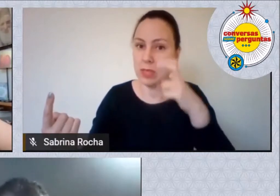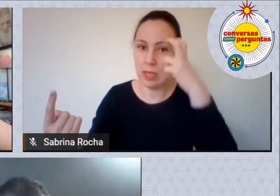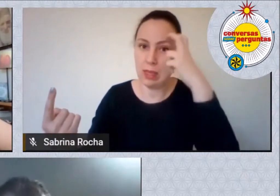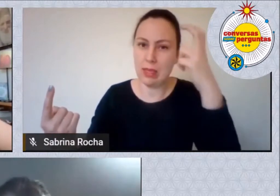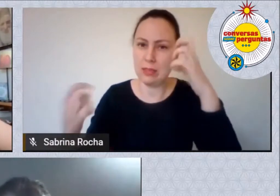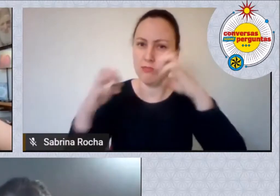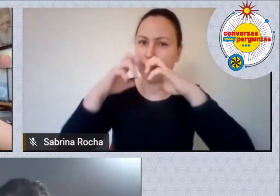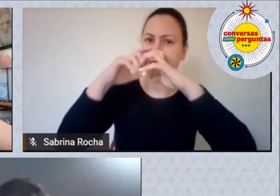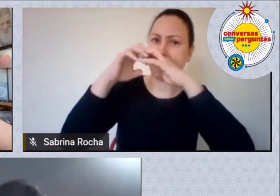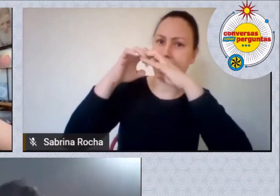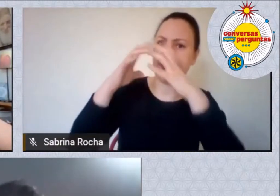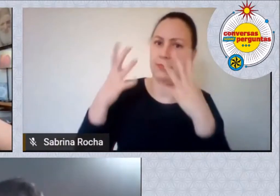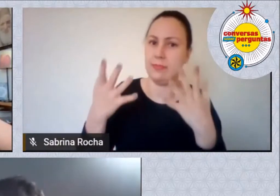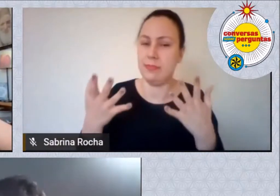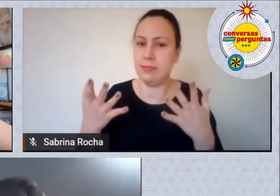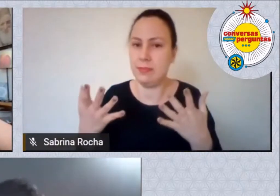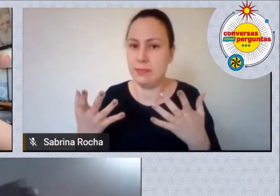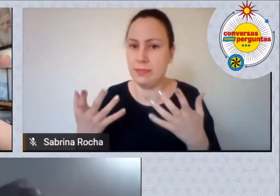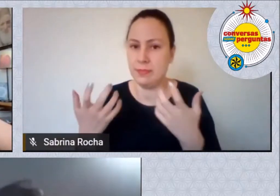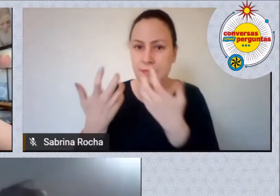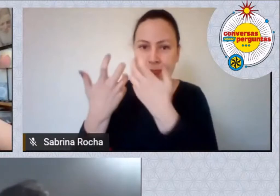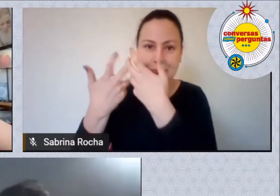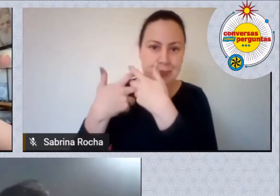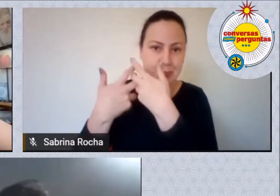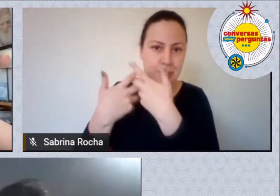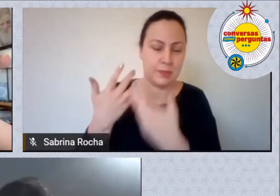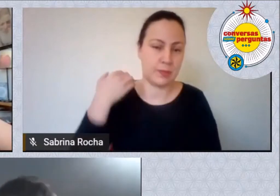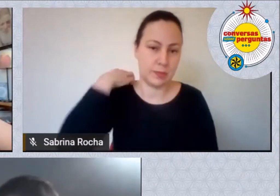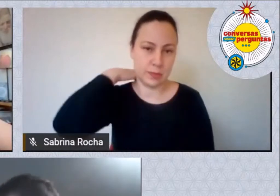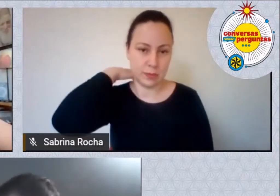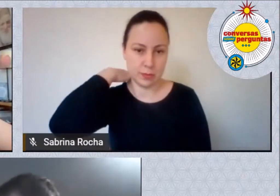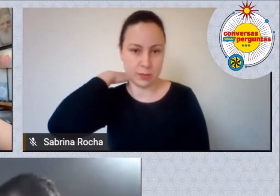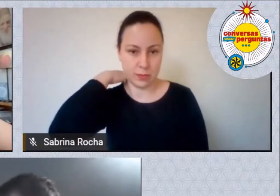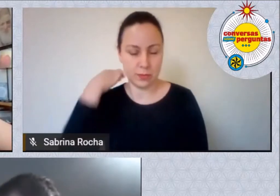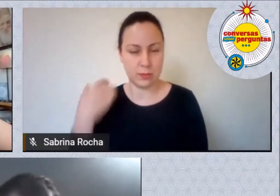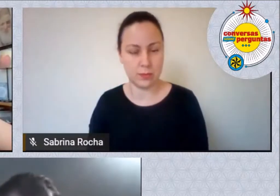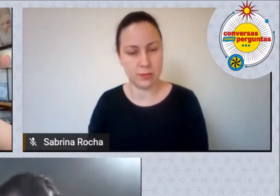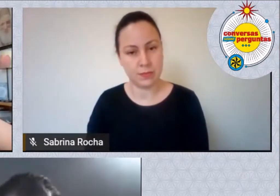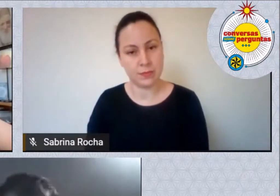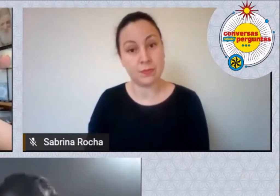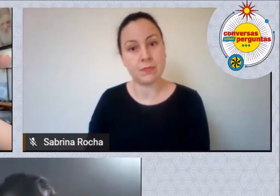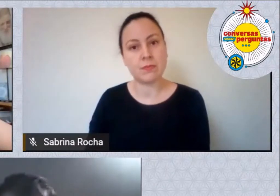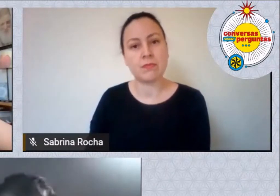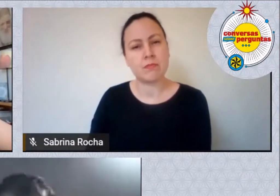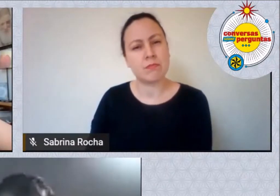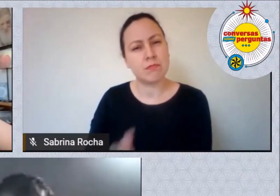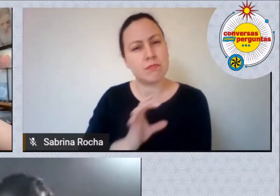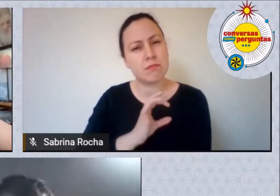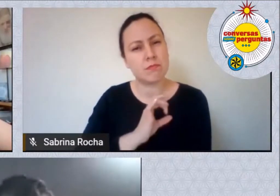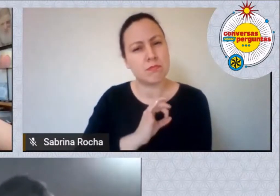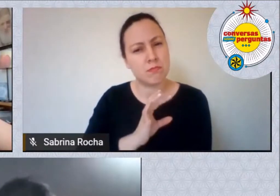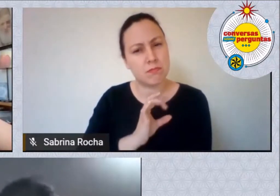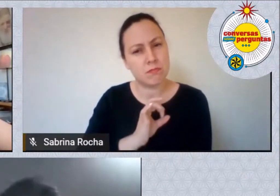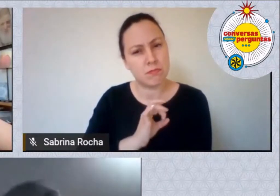a trabalho. Né? Ocorre que esse medo de um objeto